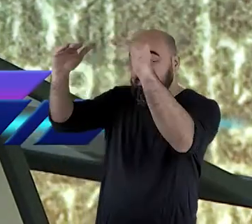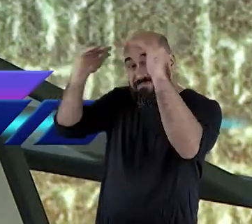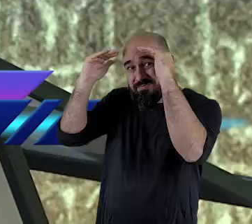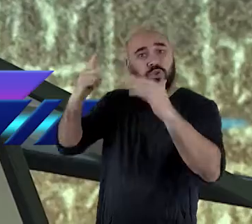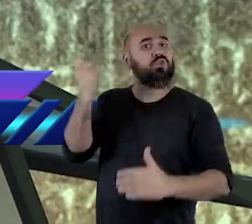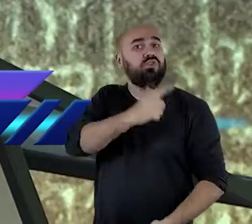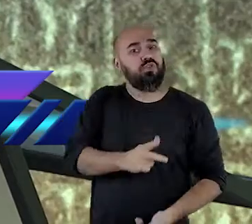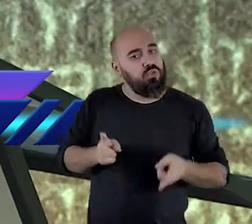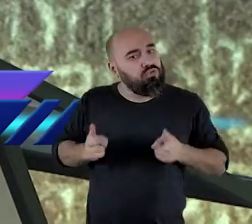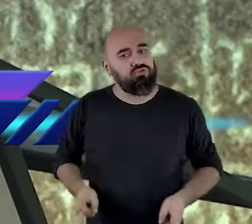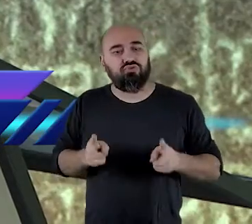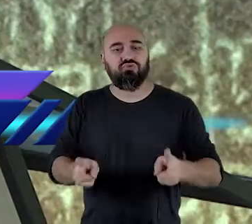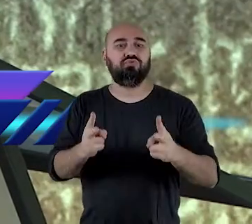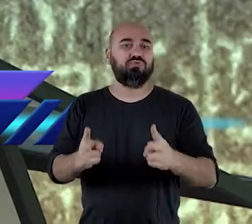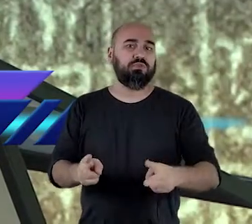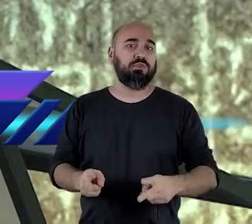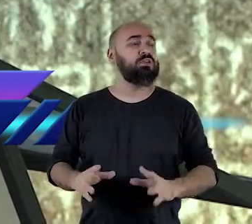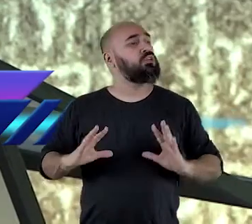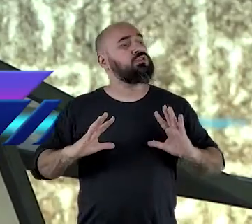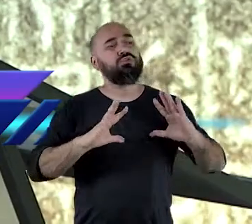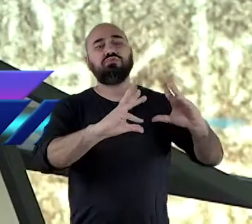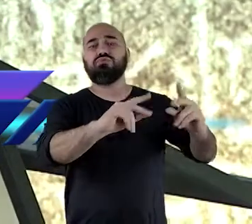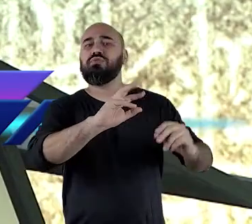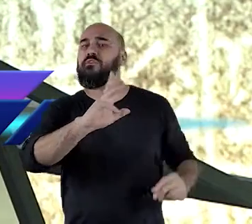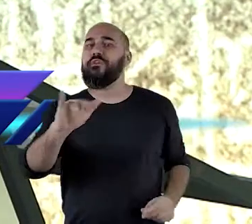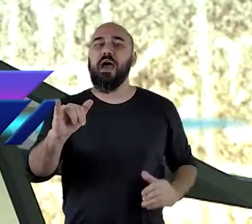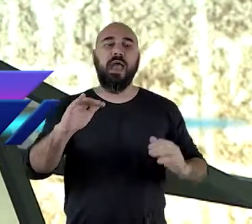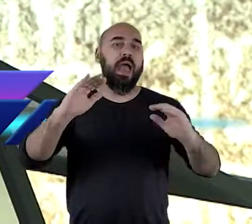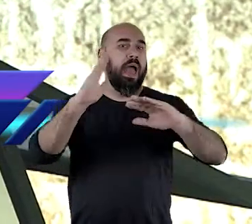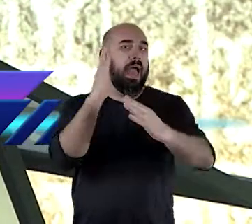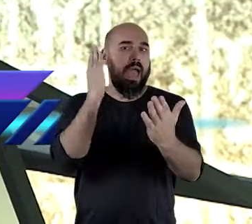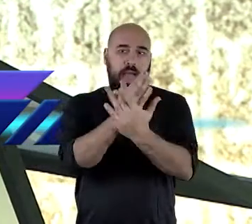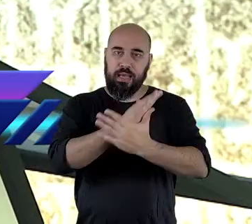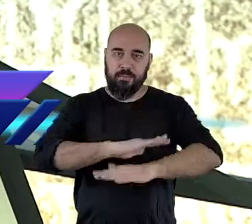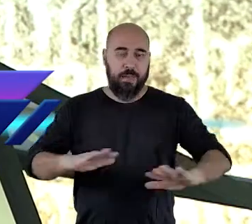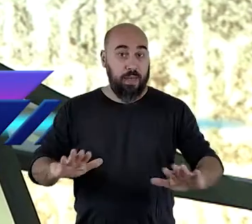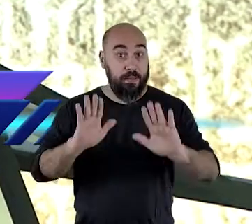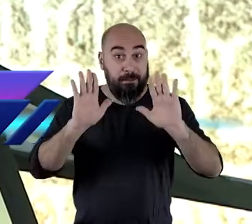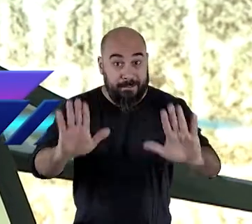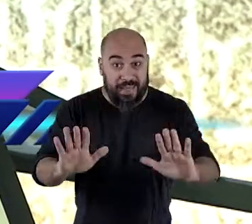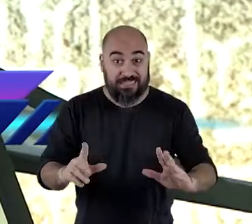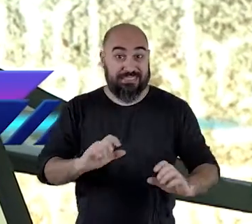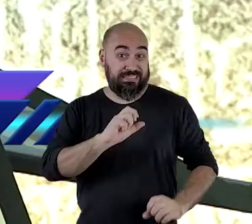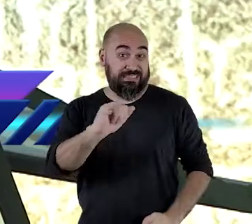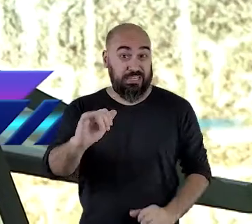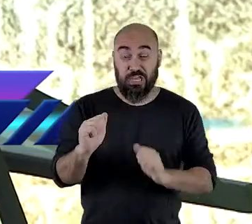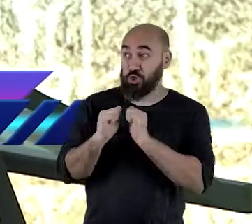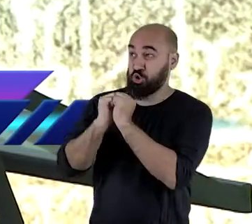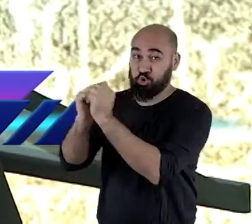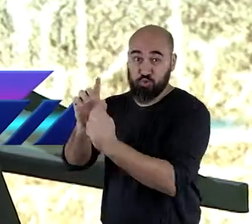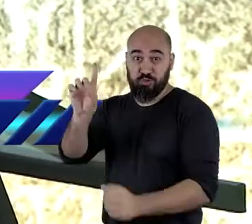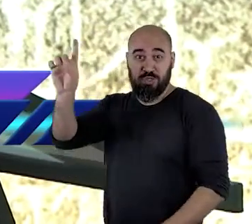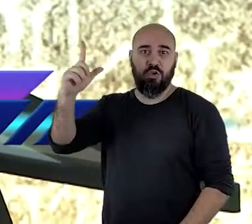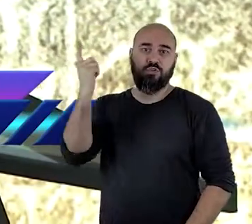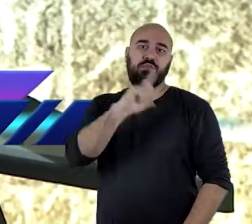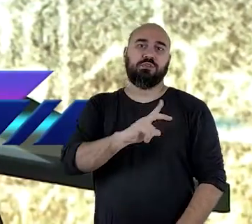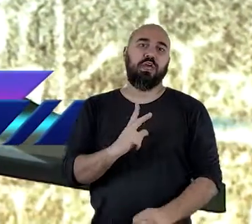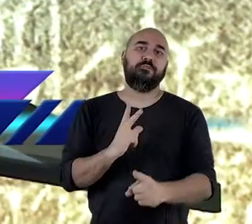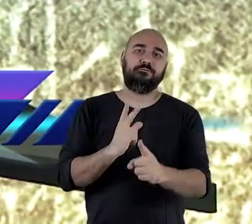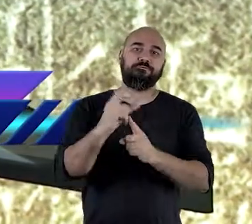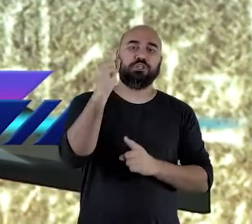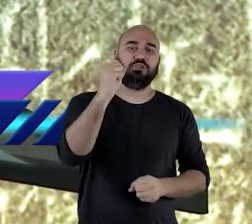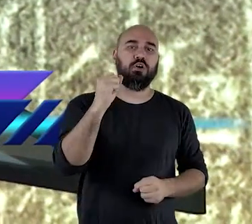mundo à nossa volta irá desabar, mas aqueles que estão com Deus, esses serão vitoriosos.